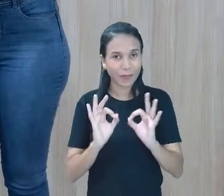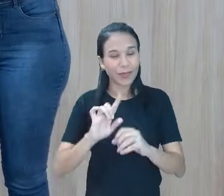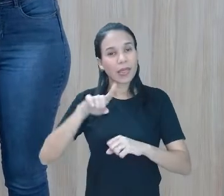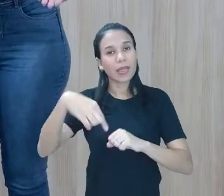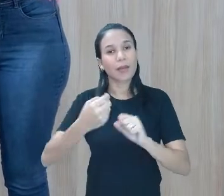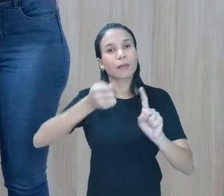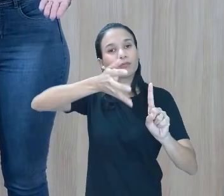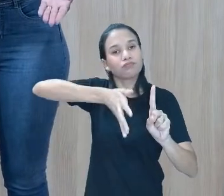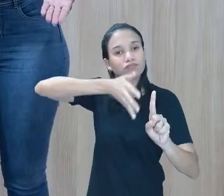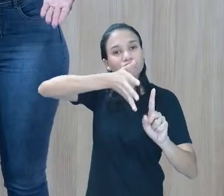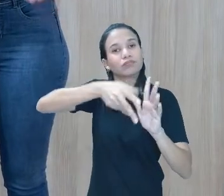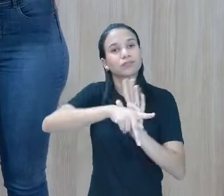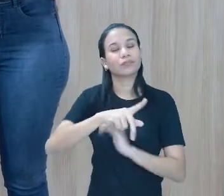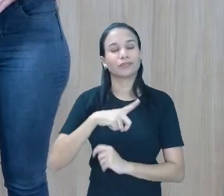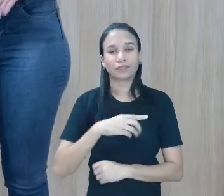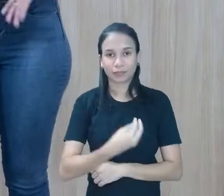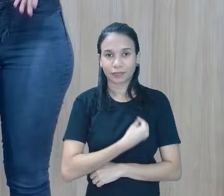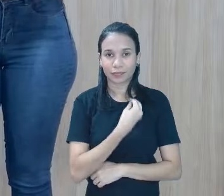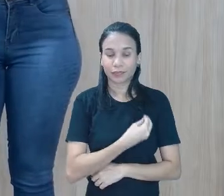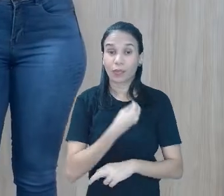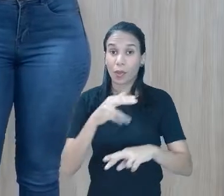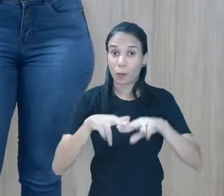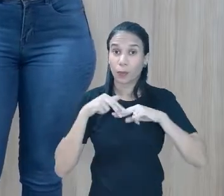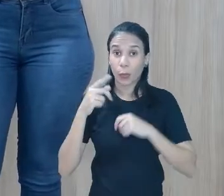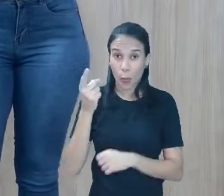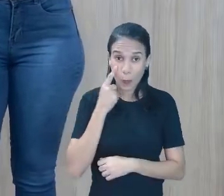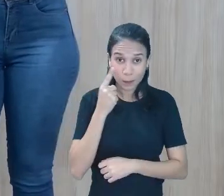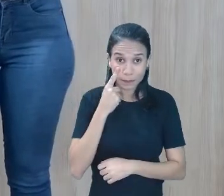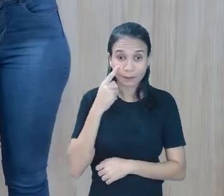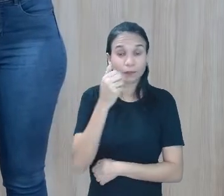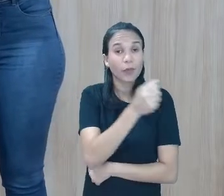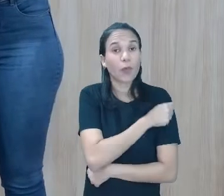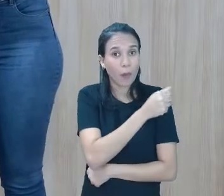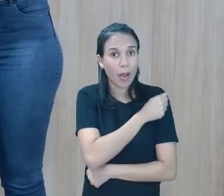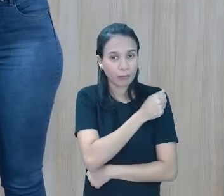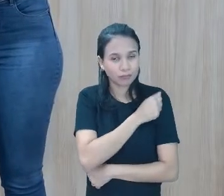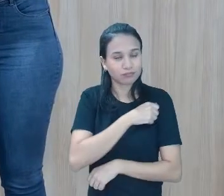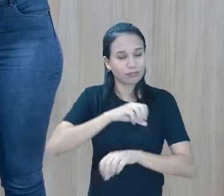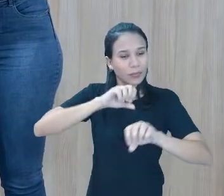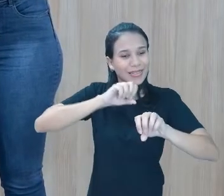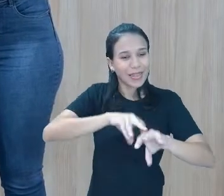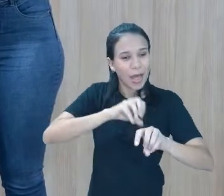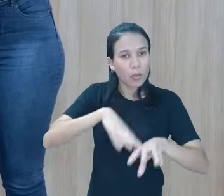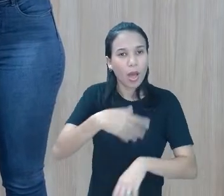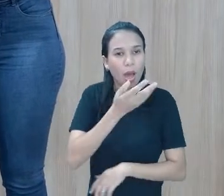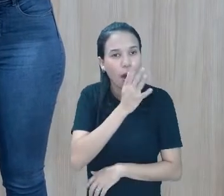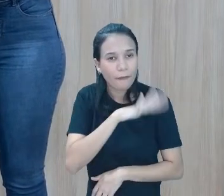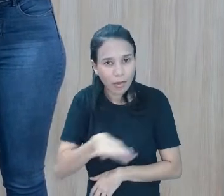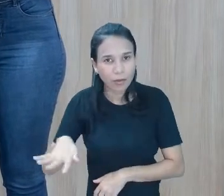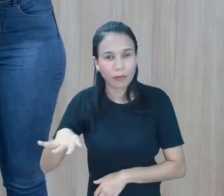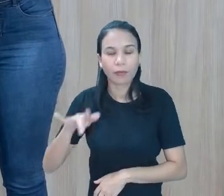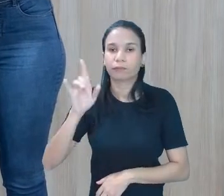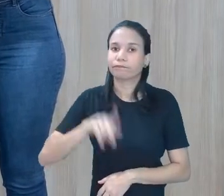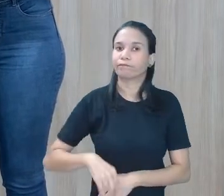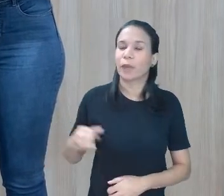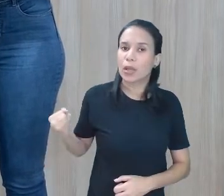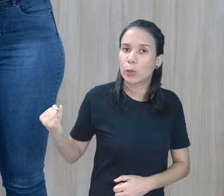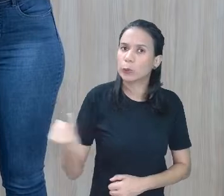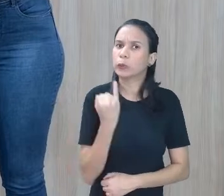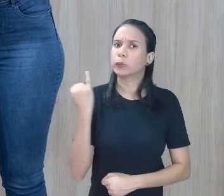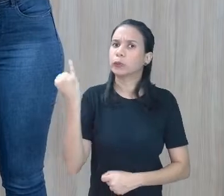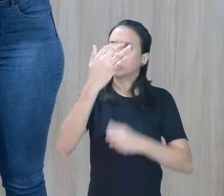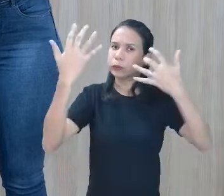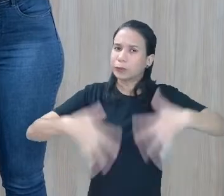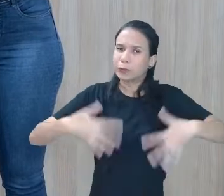após a apresentação do fantoche. Então, veja, para o estudante da educação infantil, indispensável,